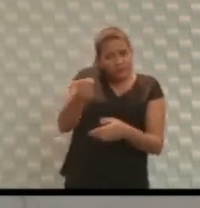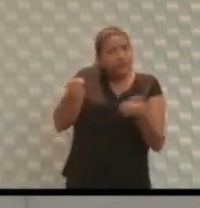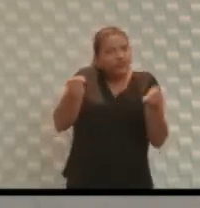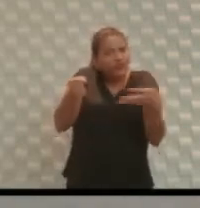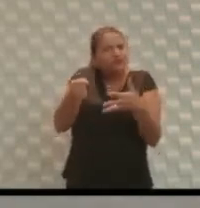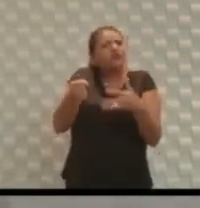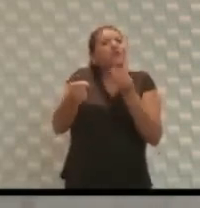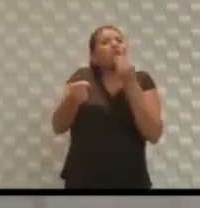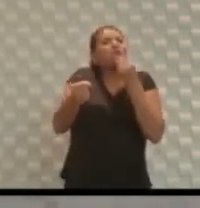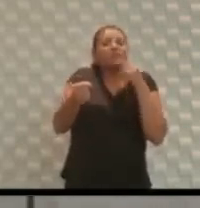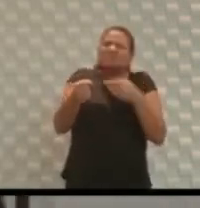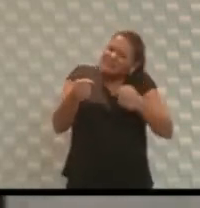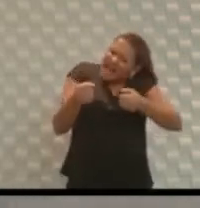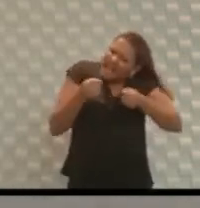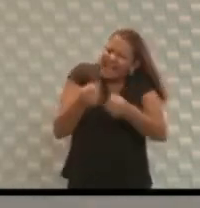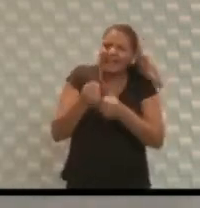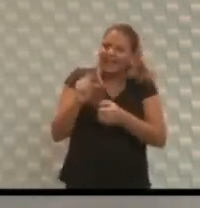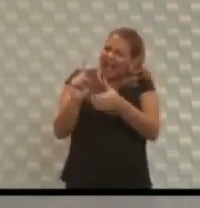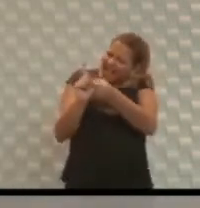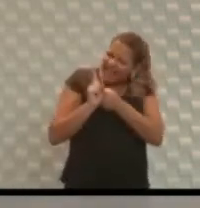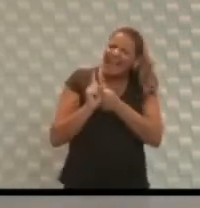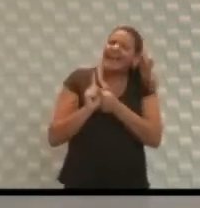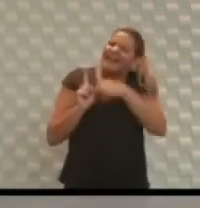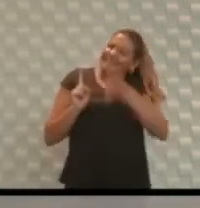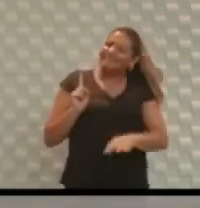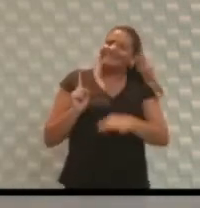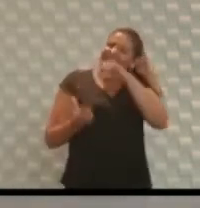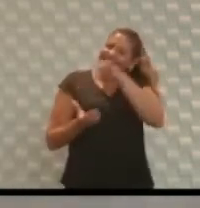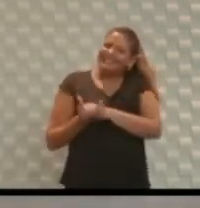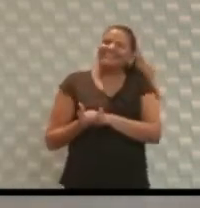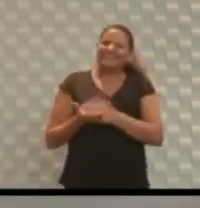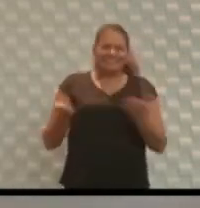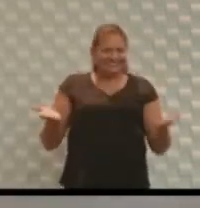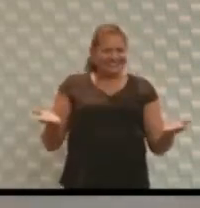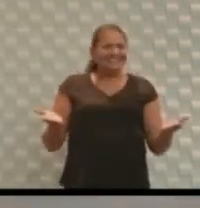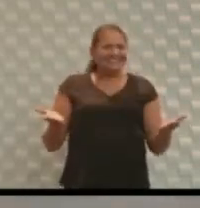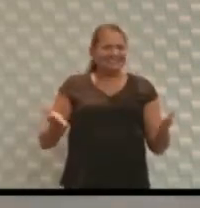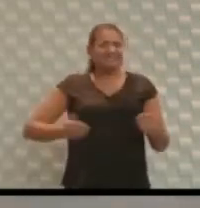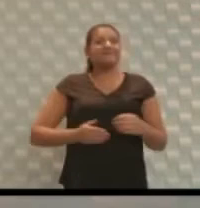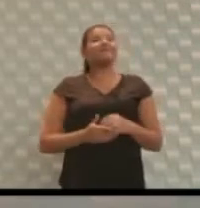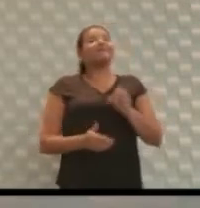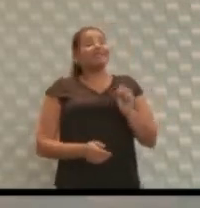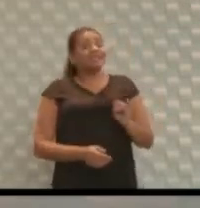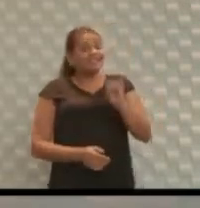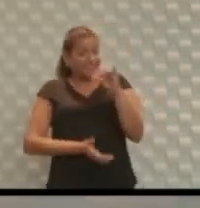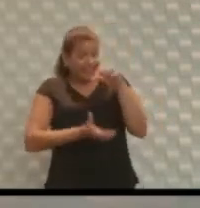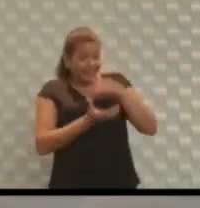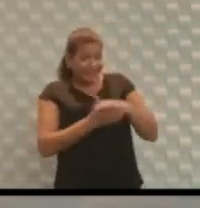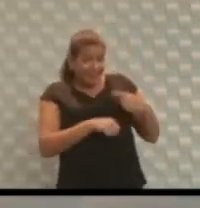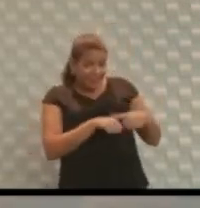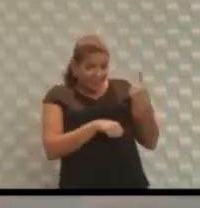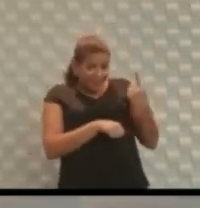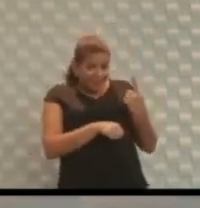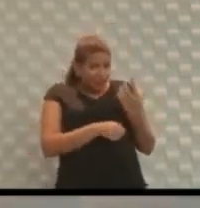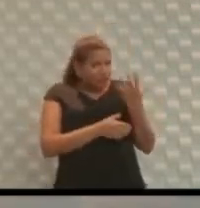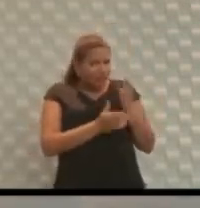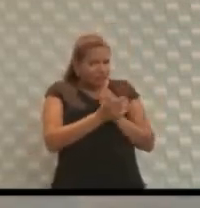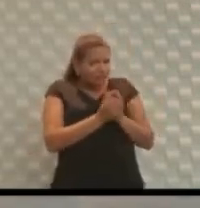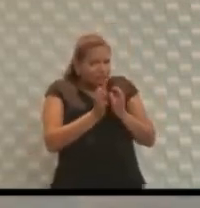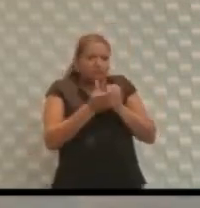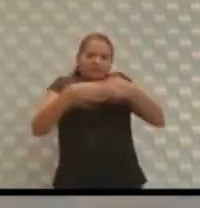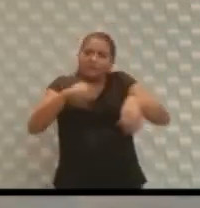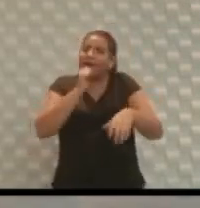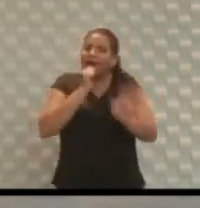nova, agarra com forças. Amém? Agora, se você está na primeira oportunidade, faça tudo